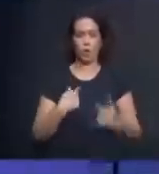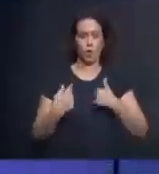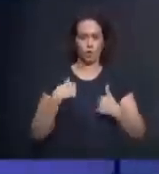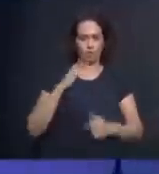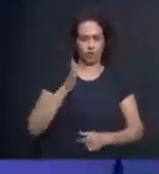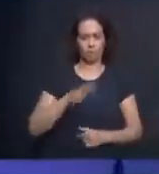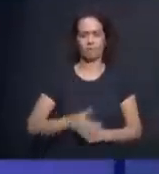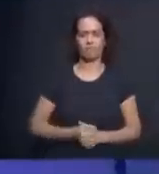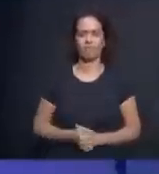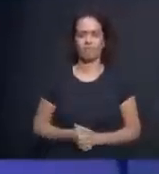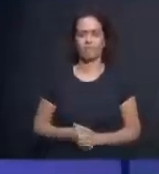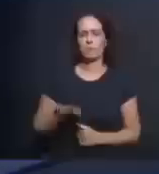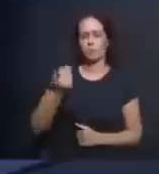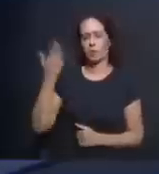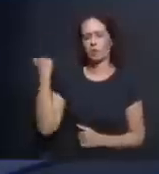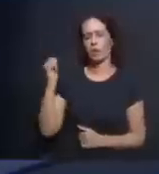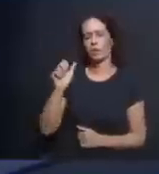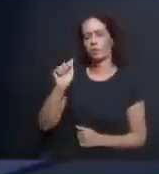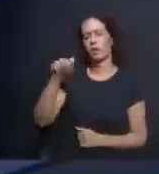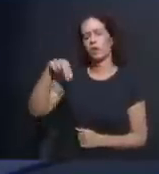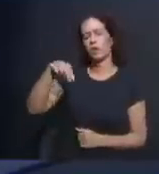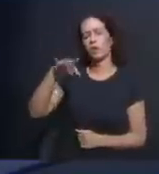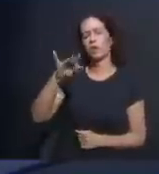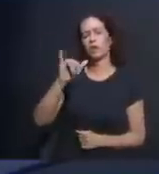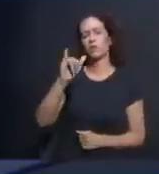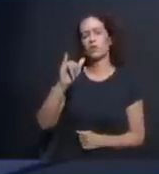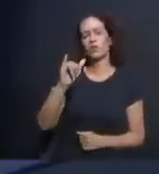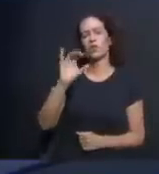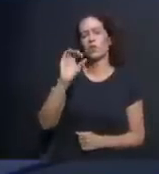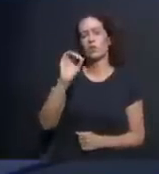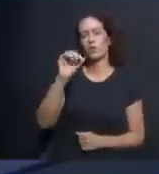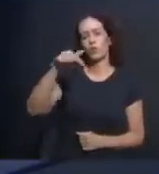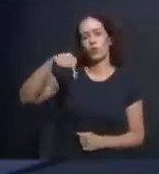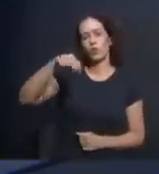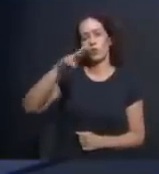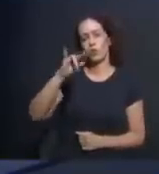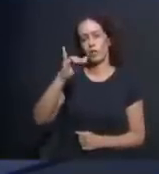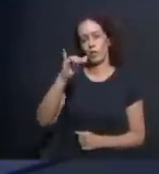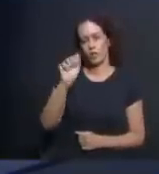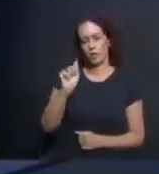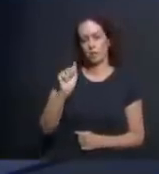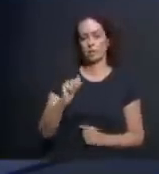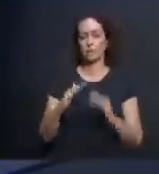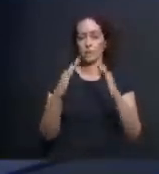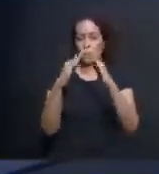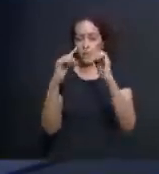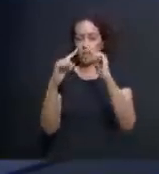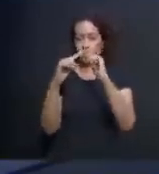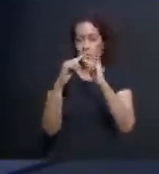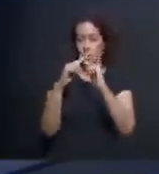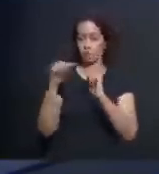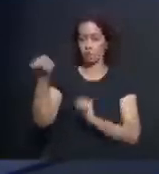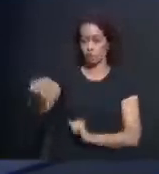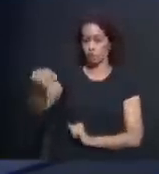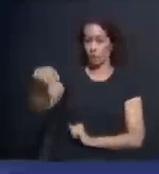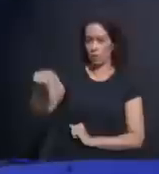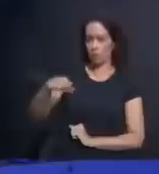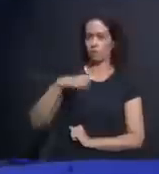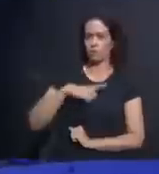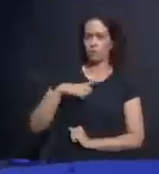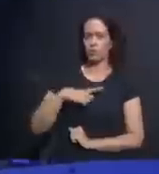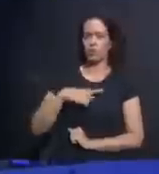Na igreja de Antioquia havia profetas e mestres: Barnabé,